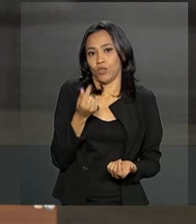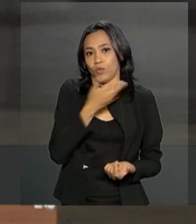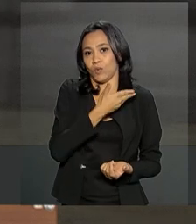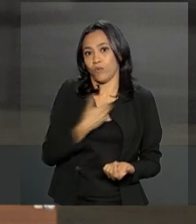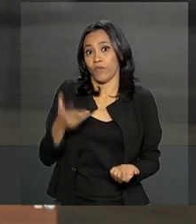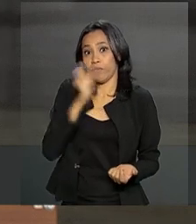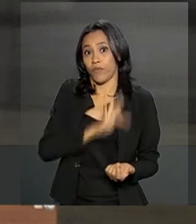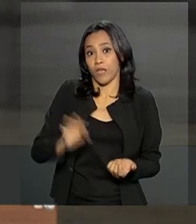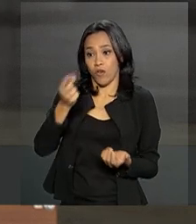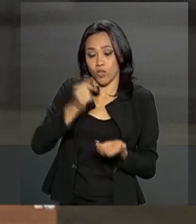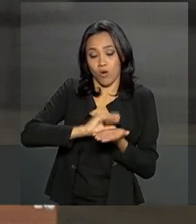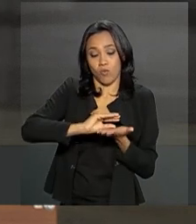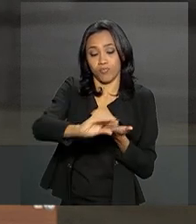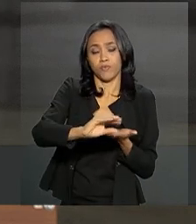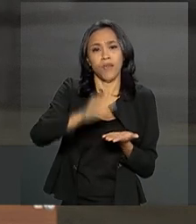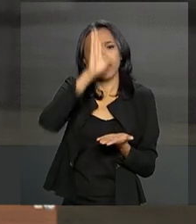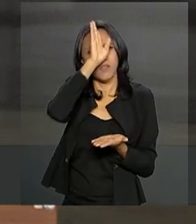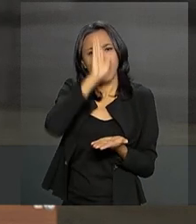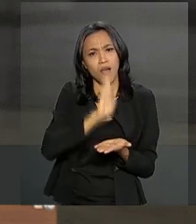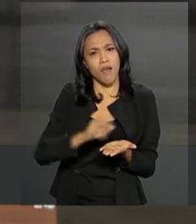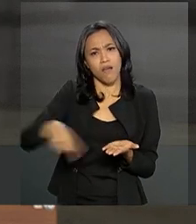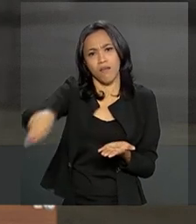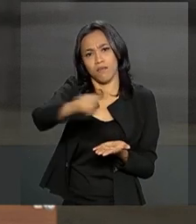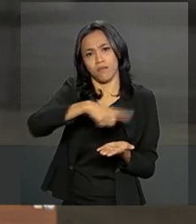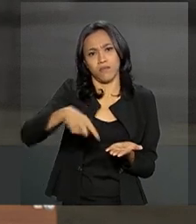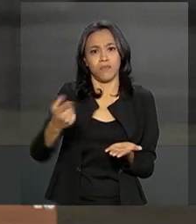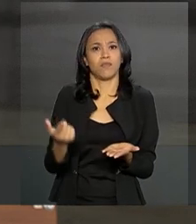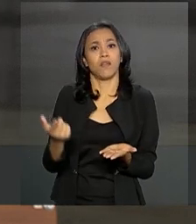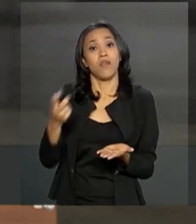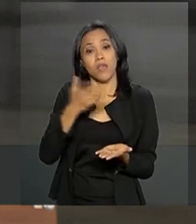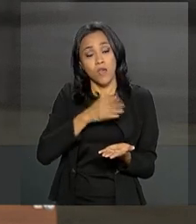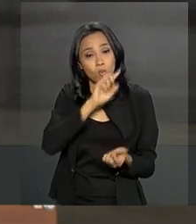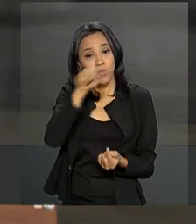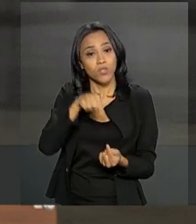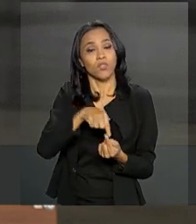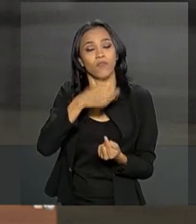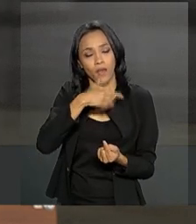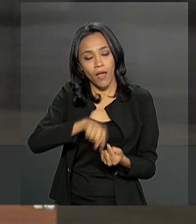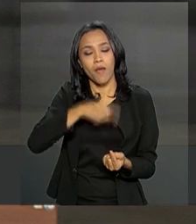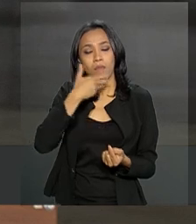serão de forma gratuita para os dependentes químicos e a ideia é melhorar,